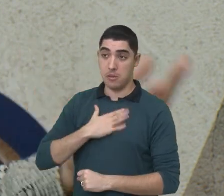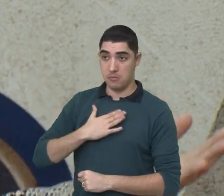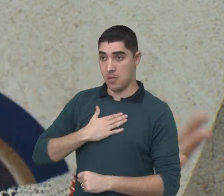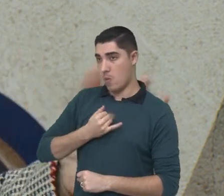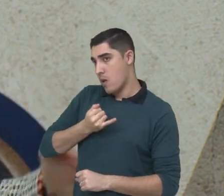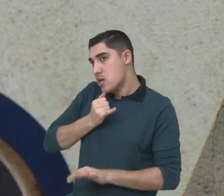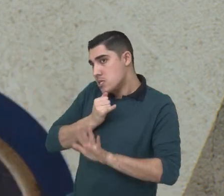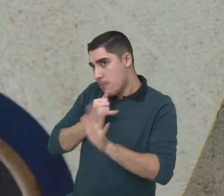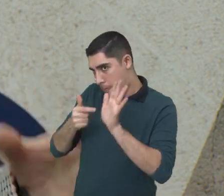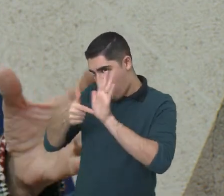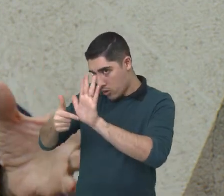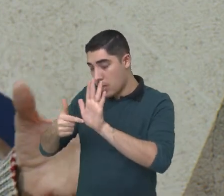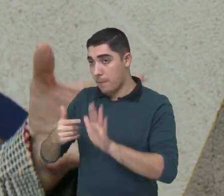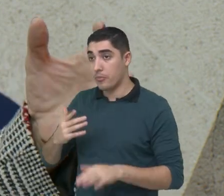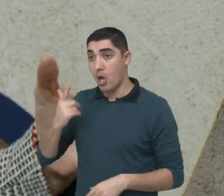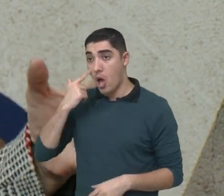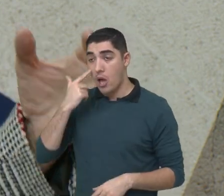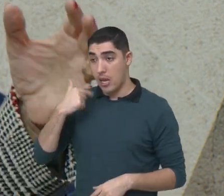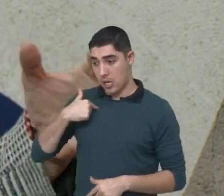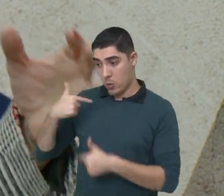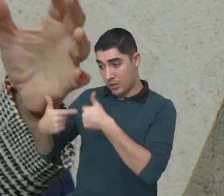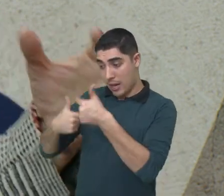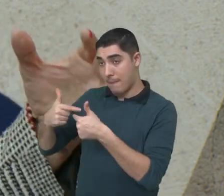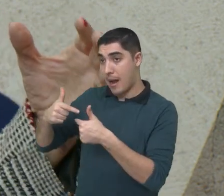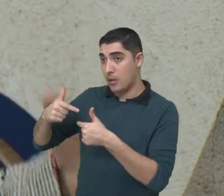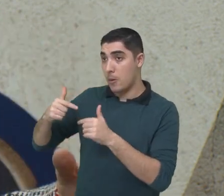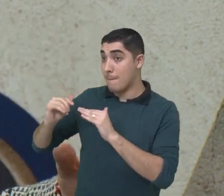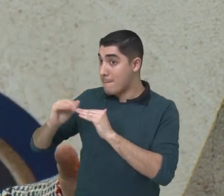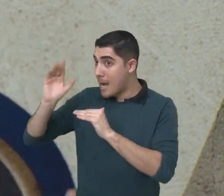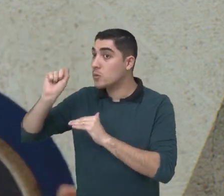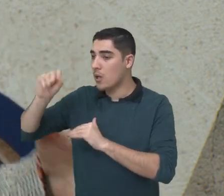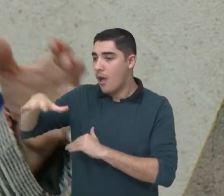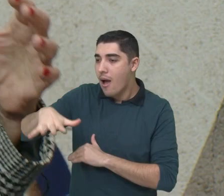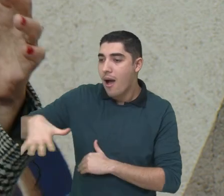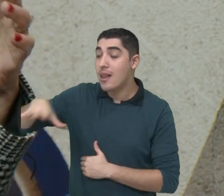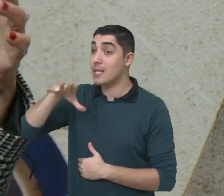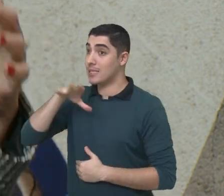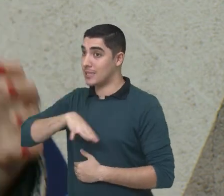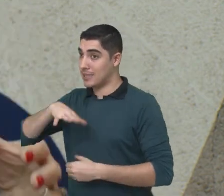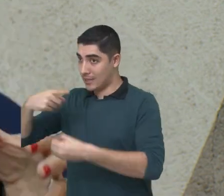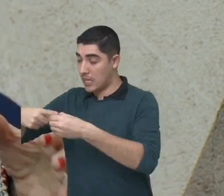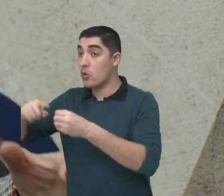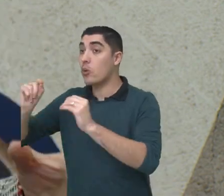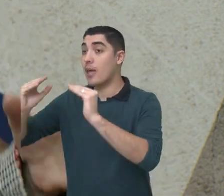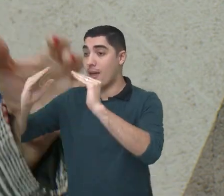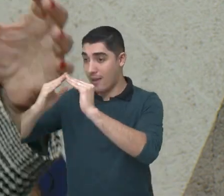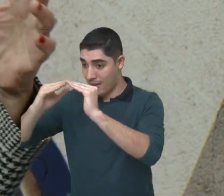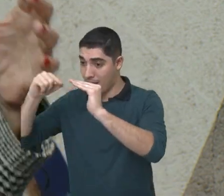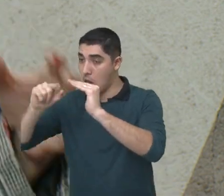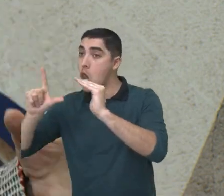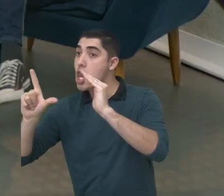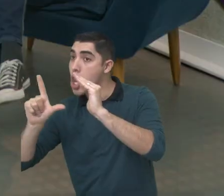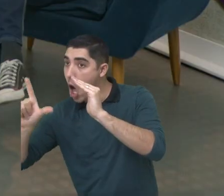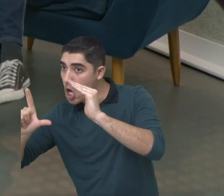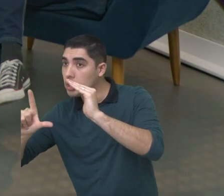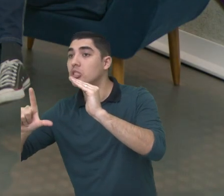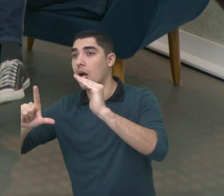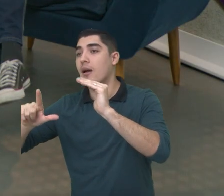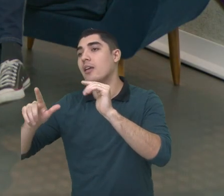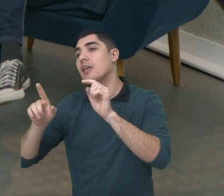se isso puder. Eu trabalho mais na área central, com imóveis comerciais e